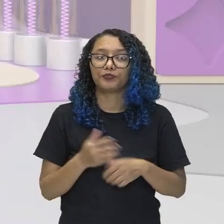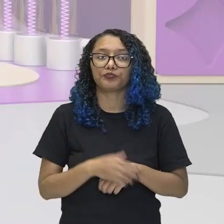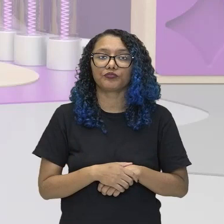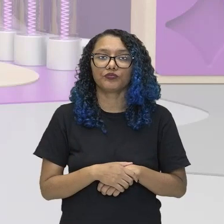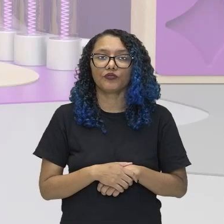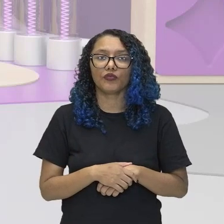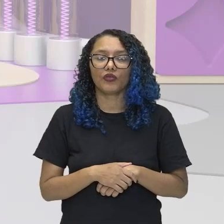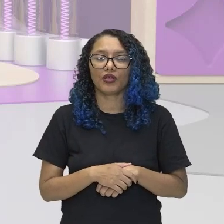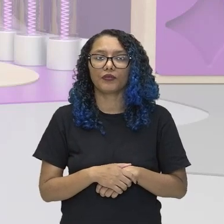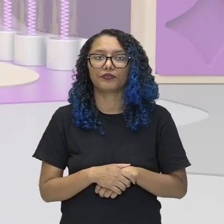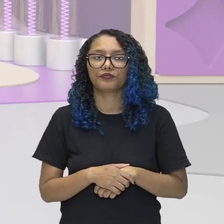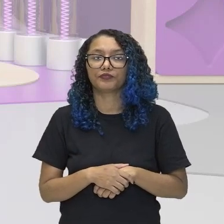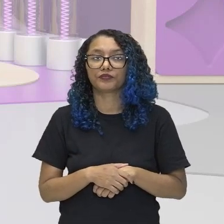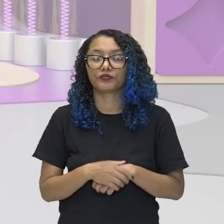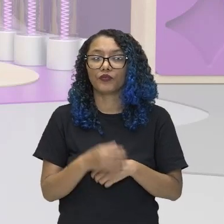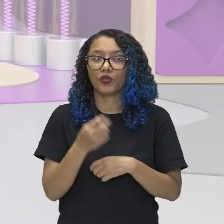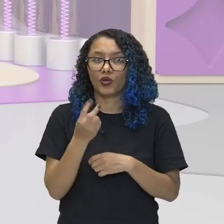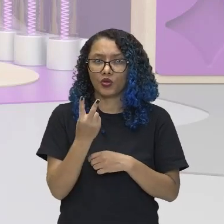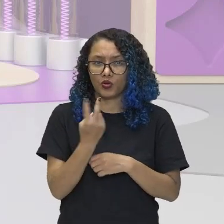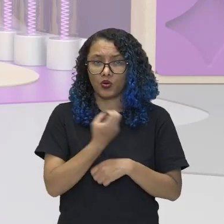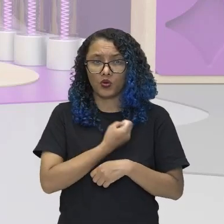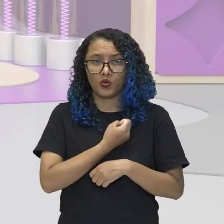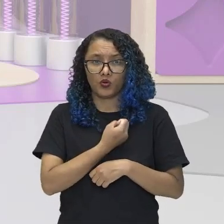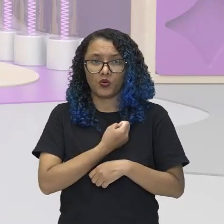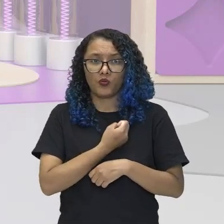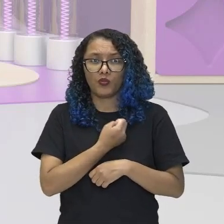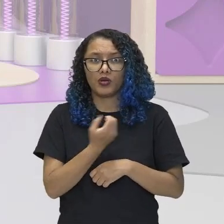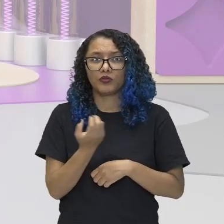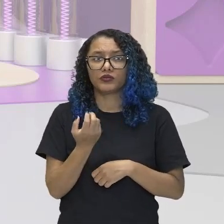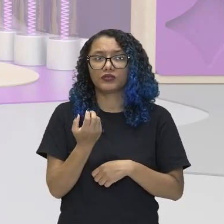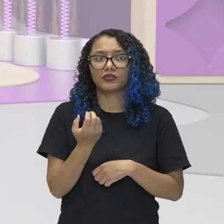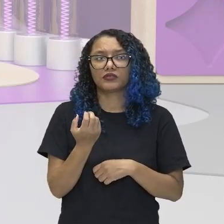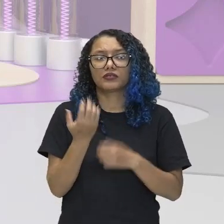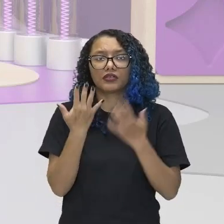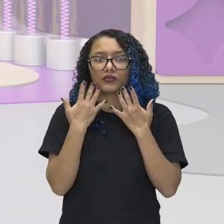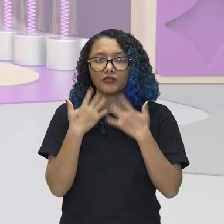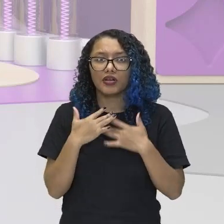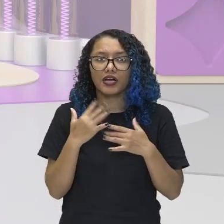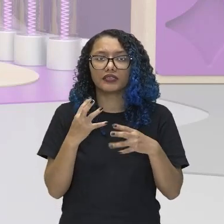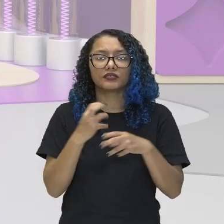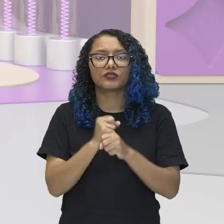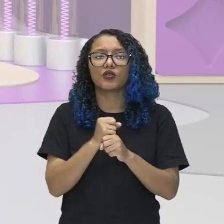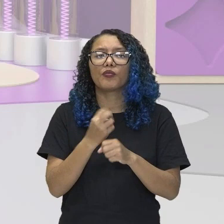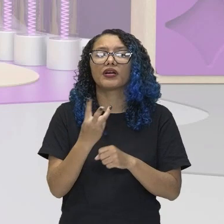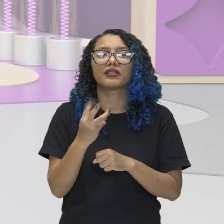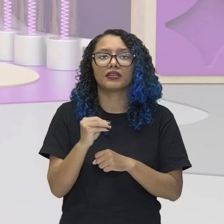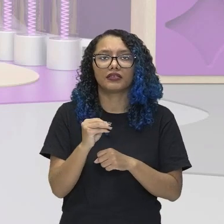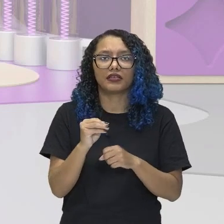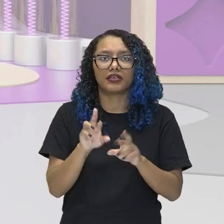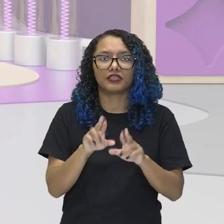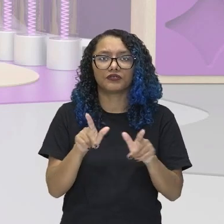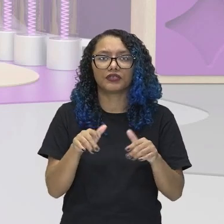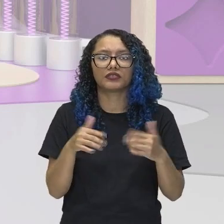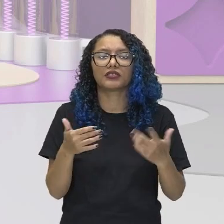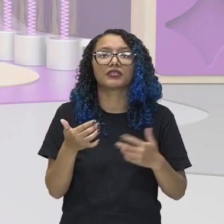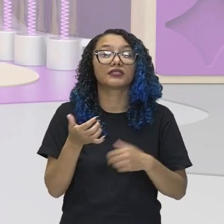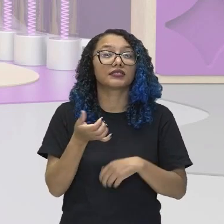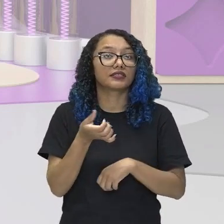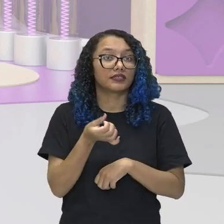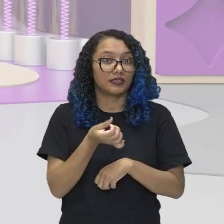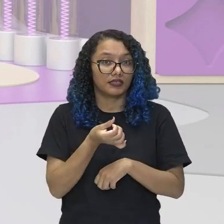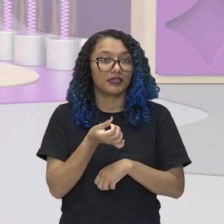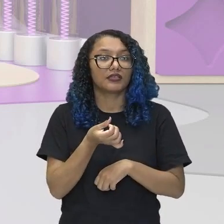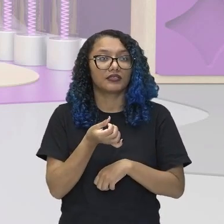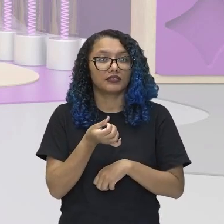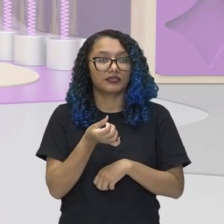naturais é 30. E a diferença entre eles é 6. Escreva um